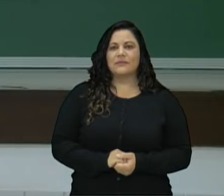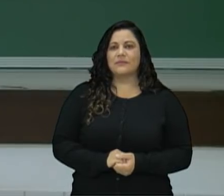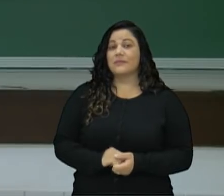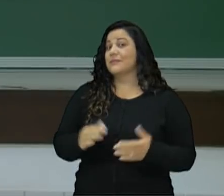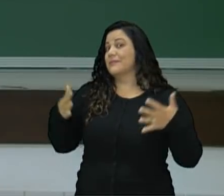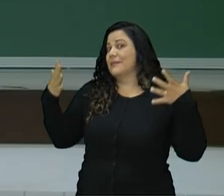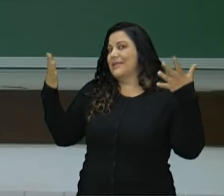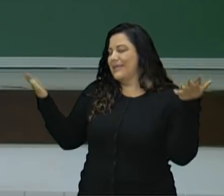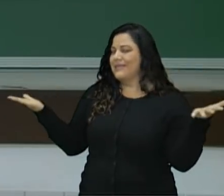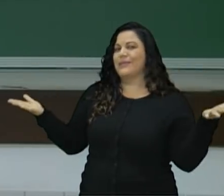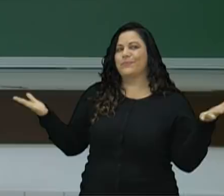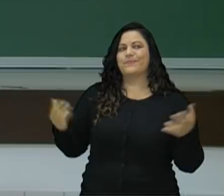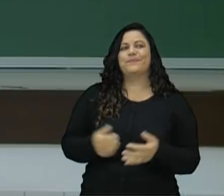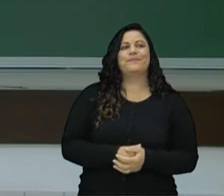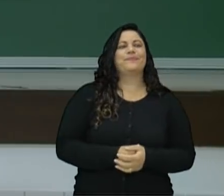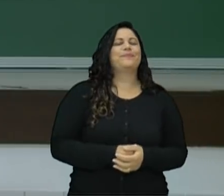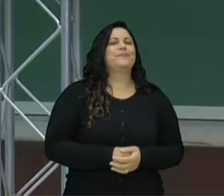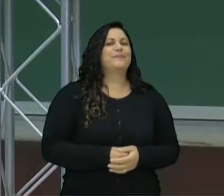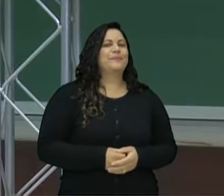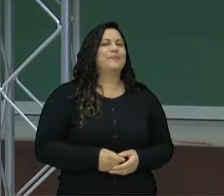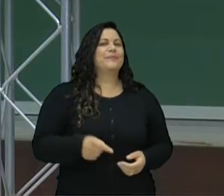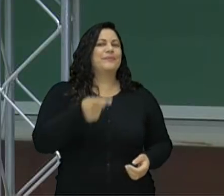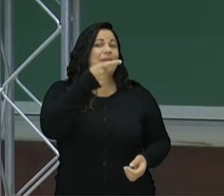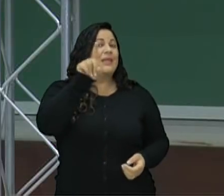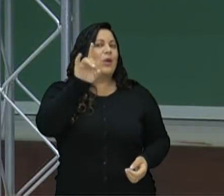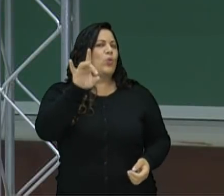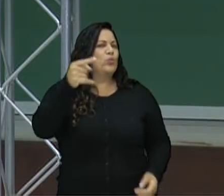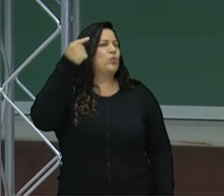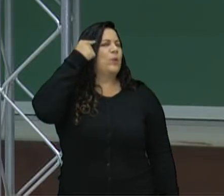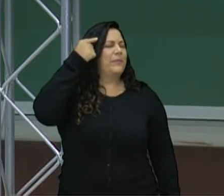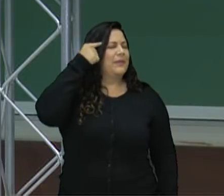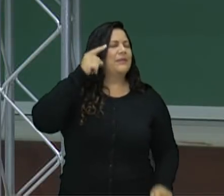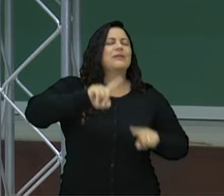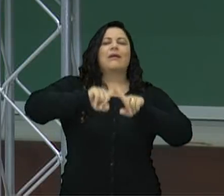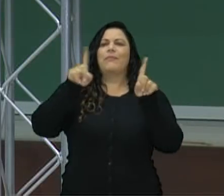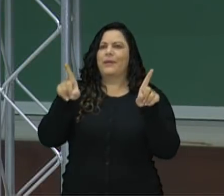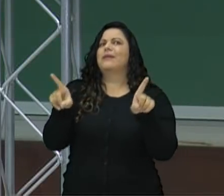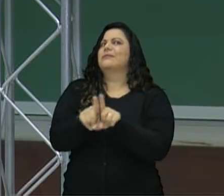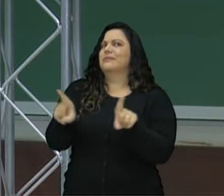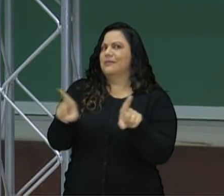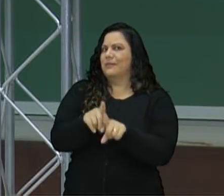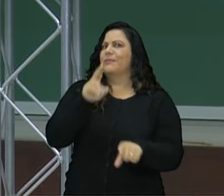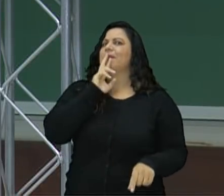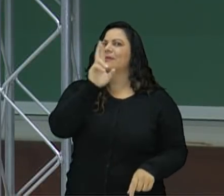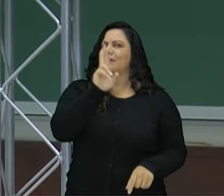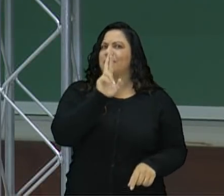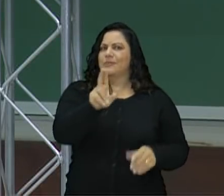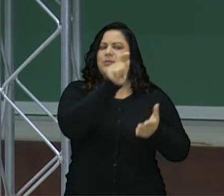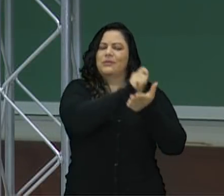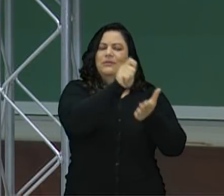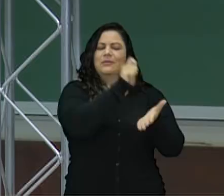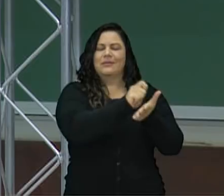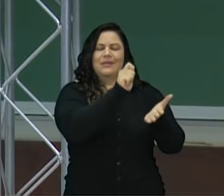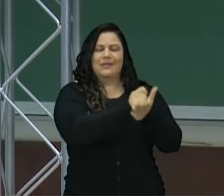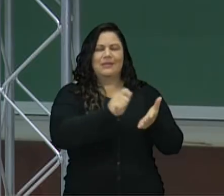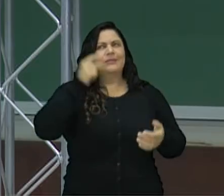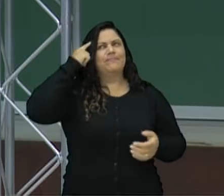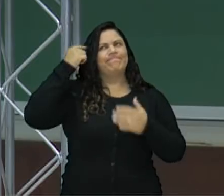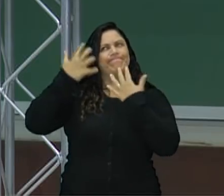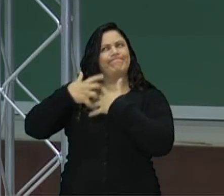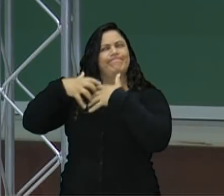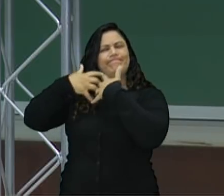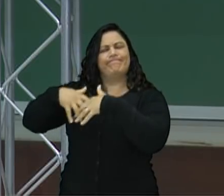Então, galera, não só era para pensar, mas era para também responder, né? Para poder treinar a escrita, né? E exercitar aí a memória para vocês